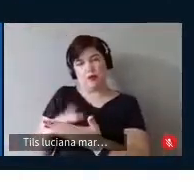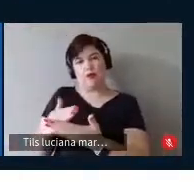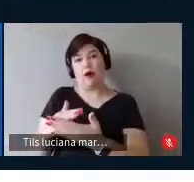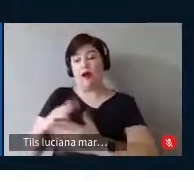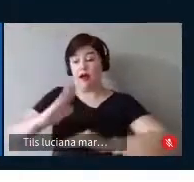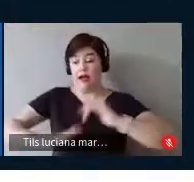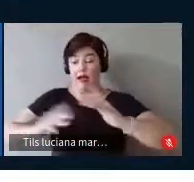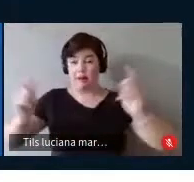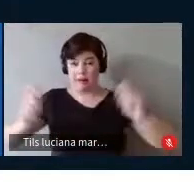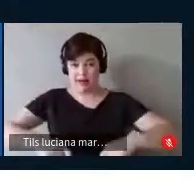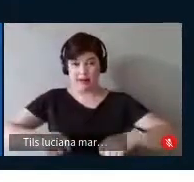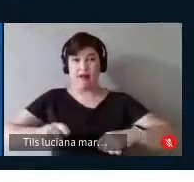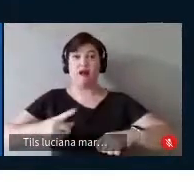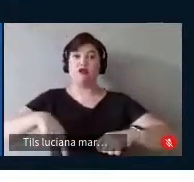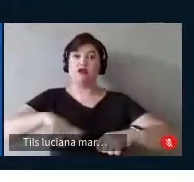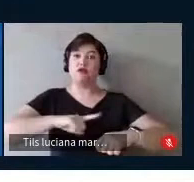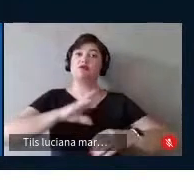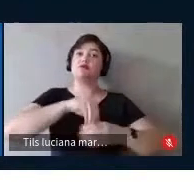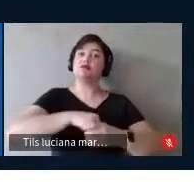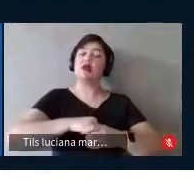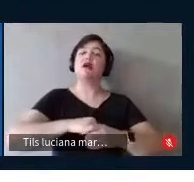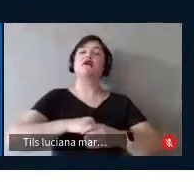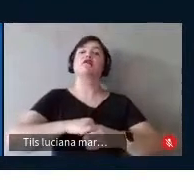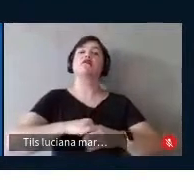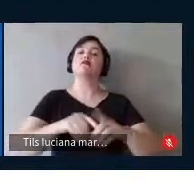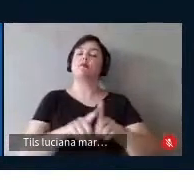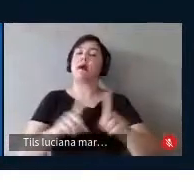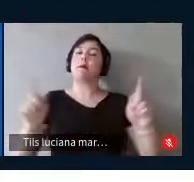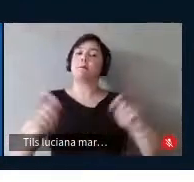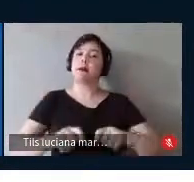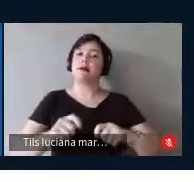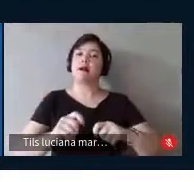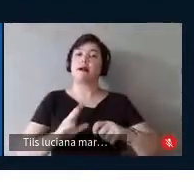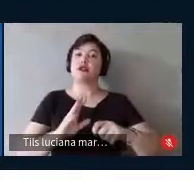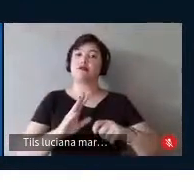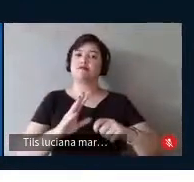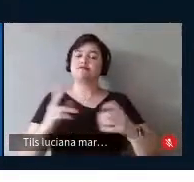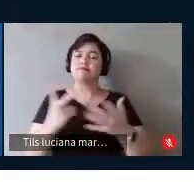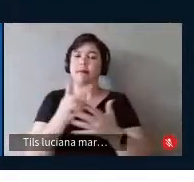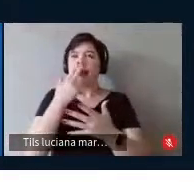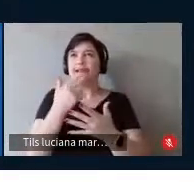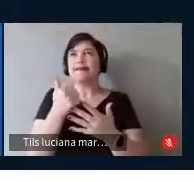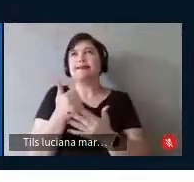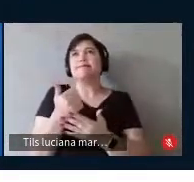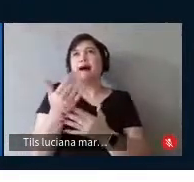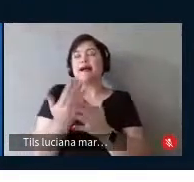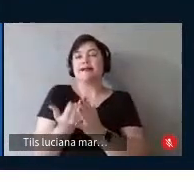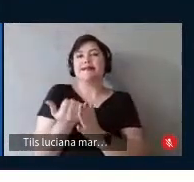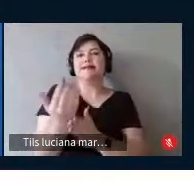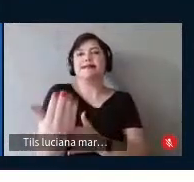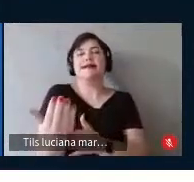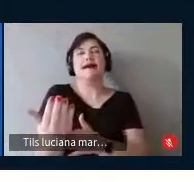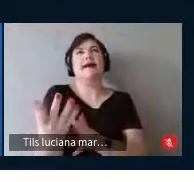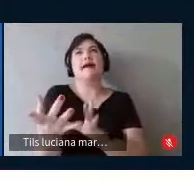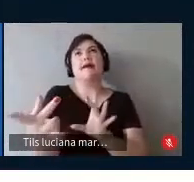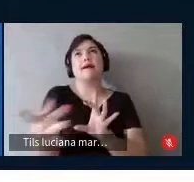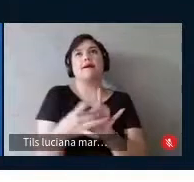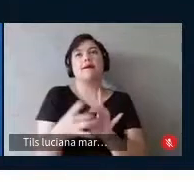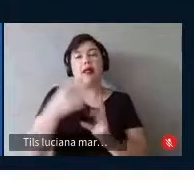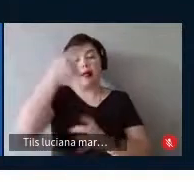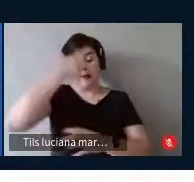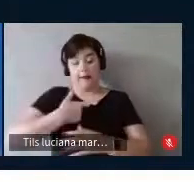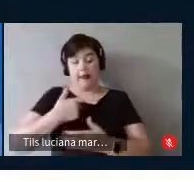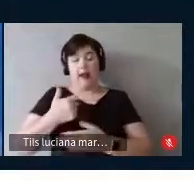que envolvem esse processo e as habilidades extrínsecas, que estão mais relacionadas ao